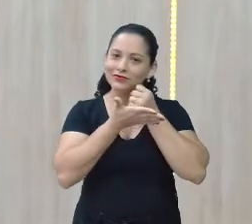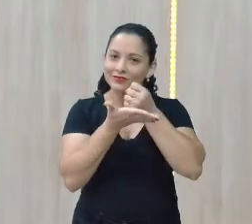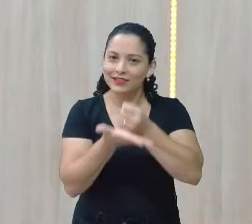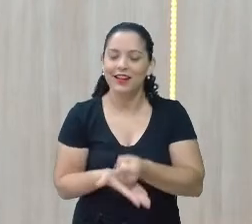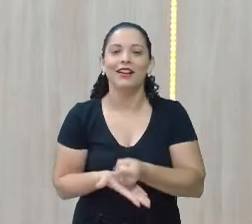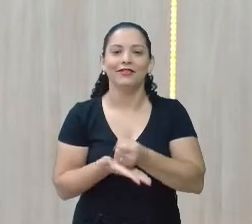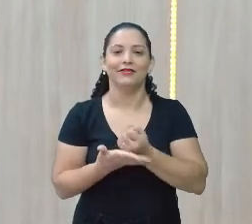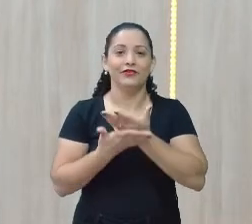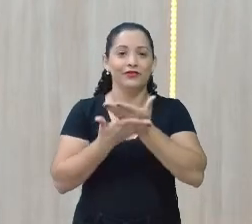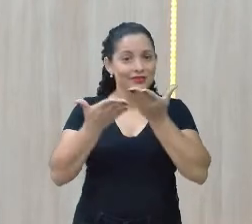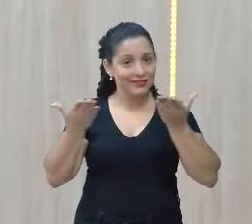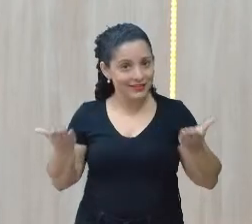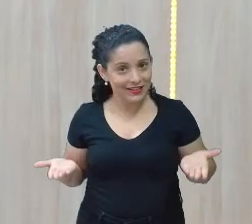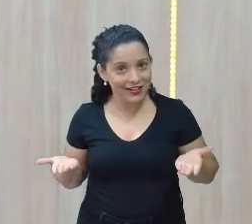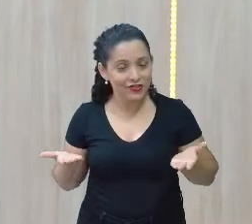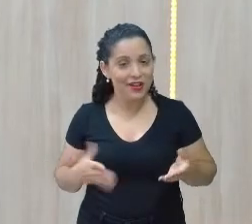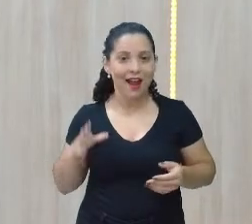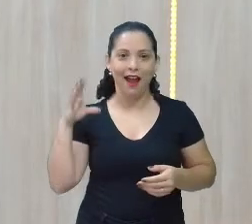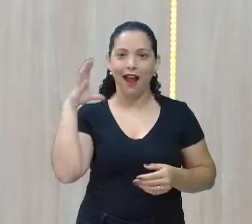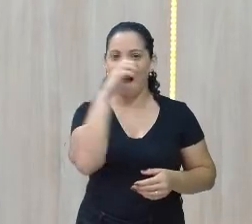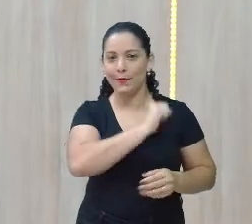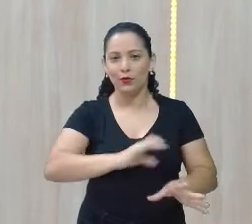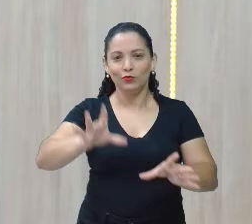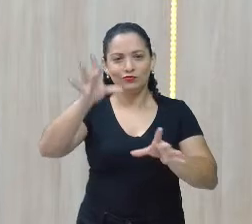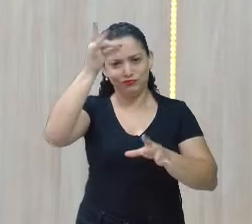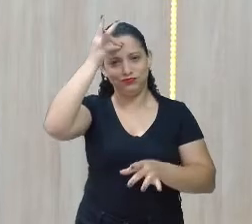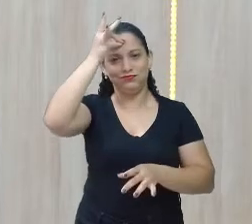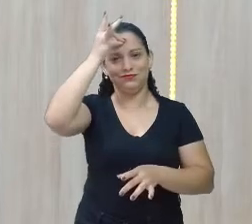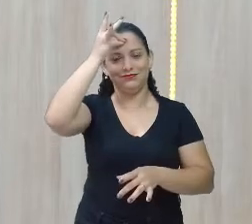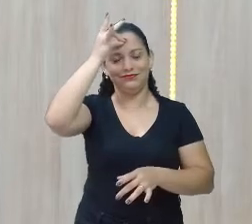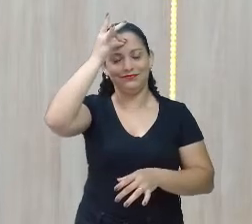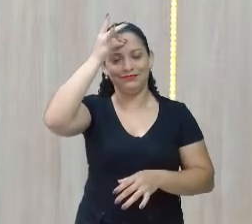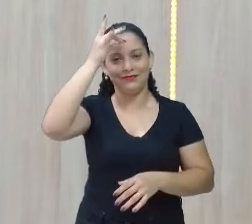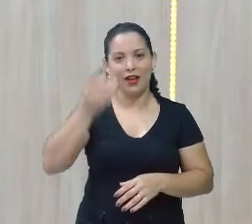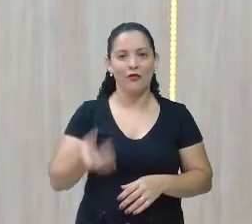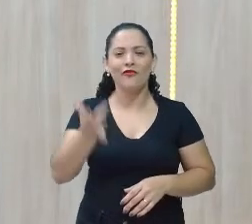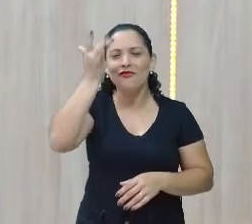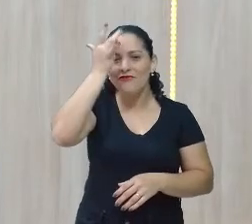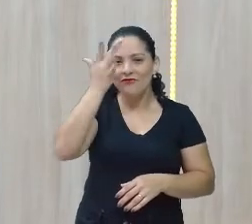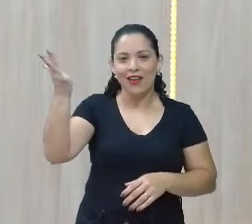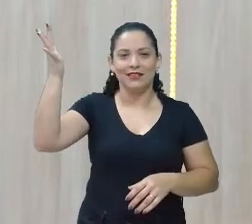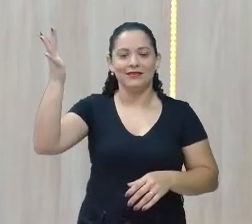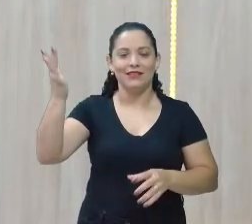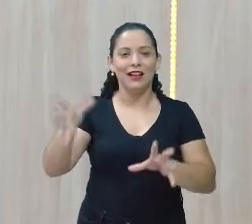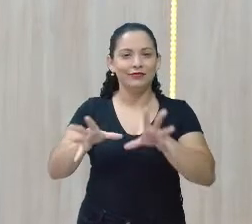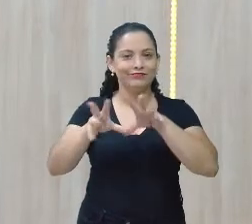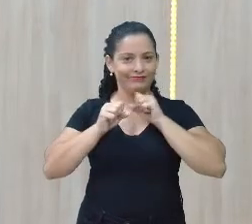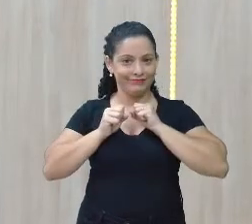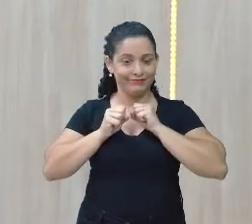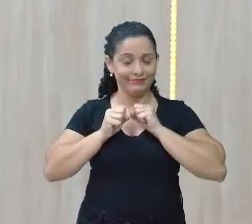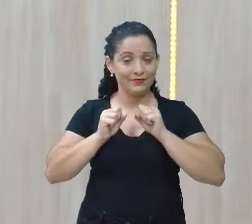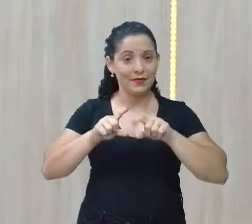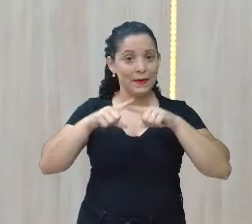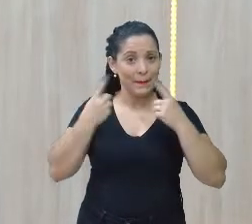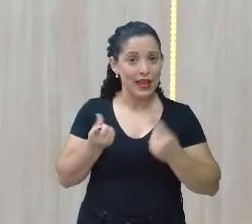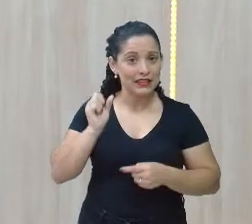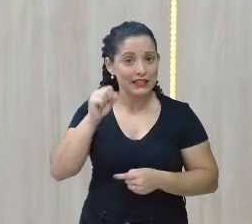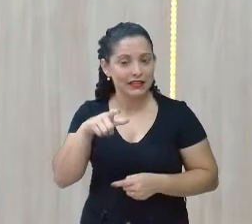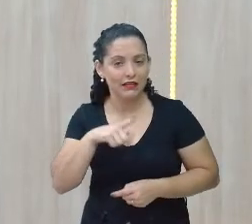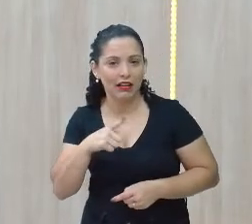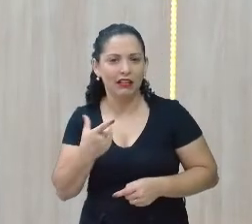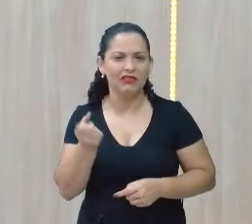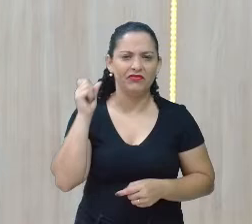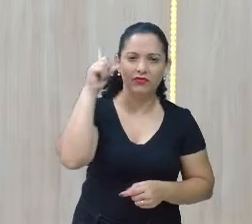que vocês possam pegar esse assunto rapidamente, tá? Sem nenhuma complicação. Agora, quando ele se complica, a gente tem que dominar. E a